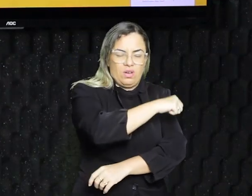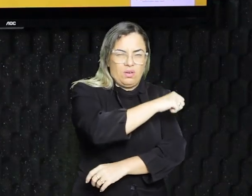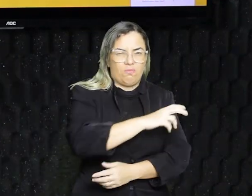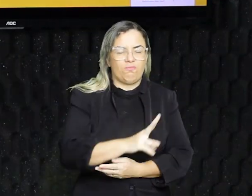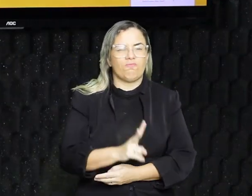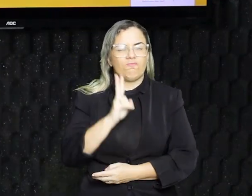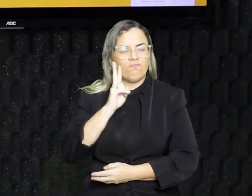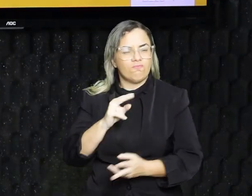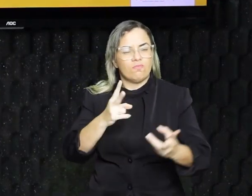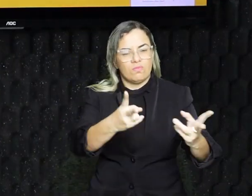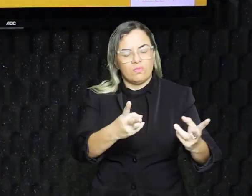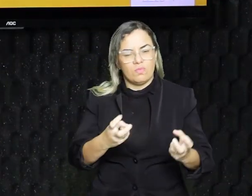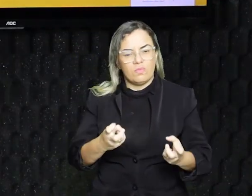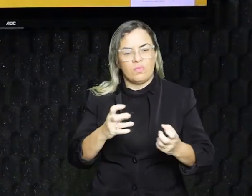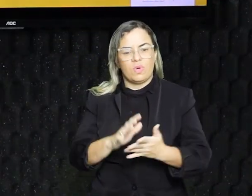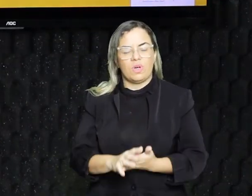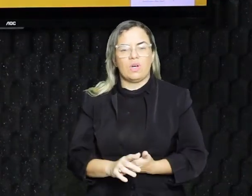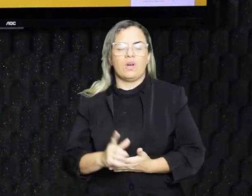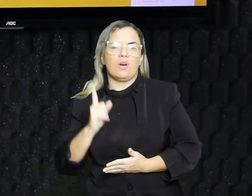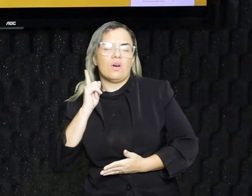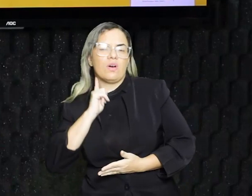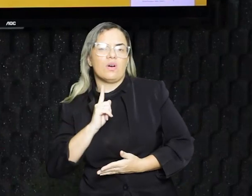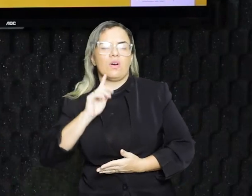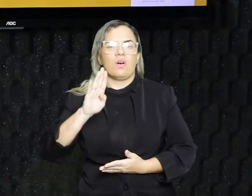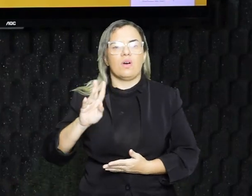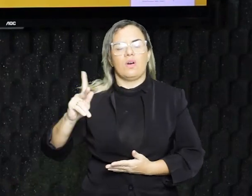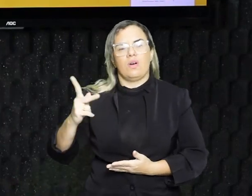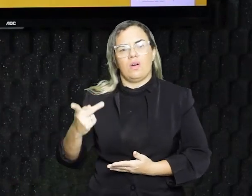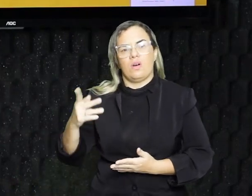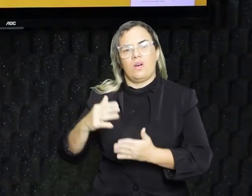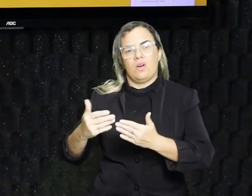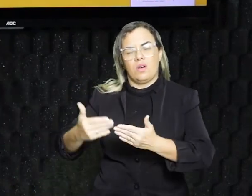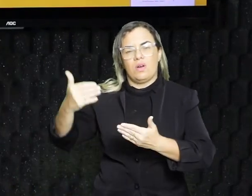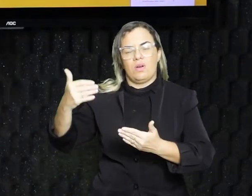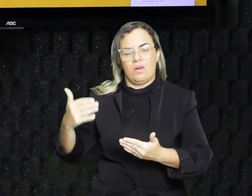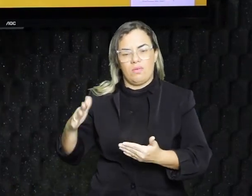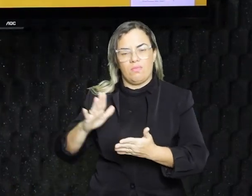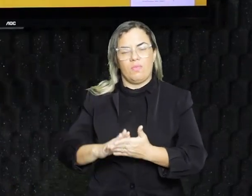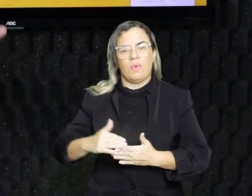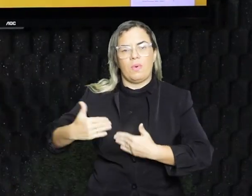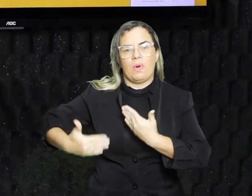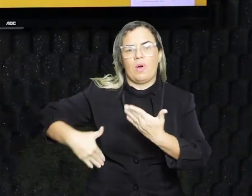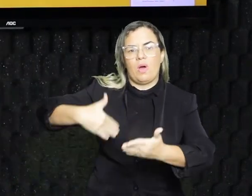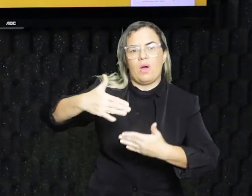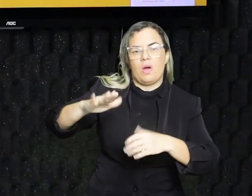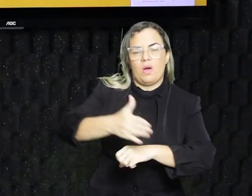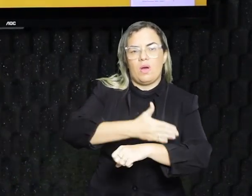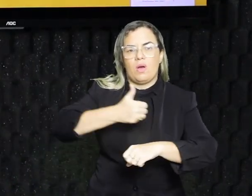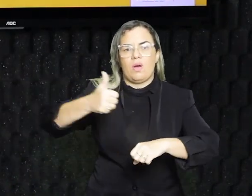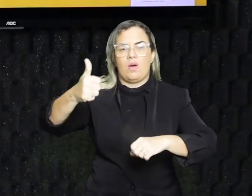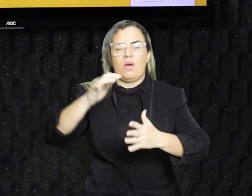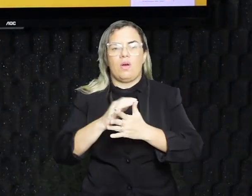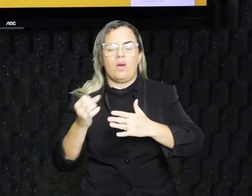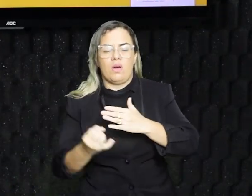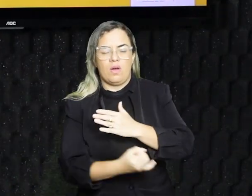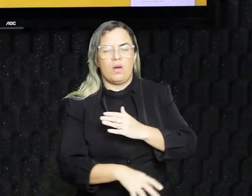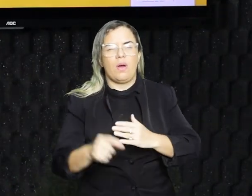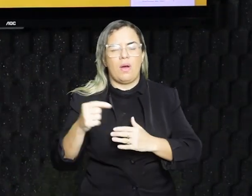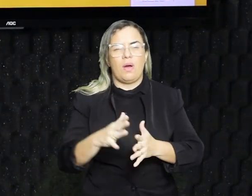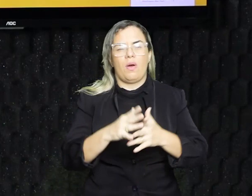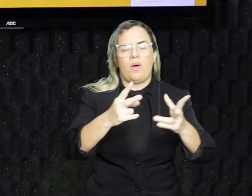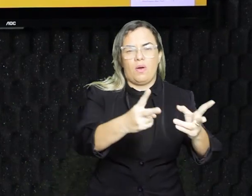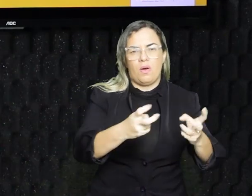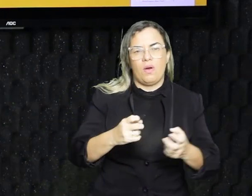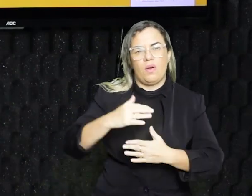por exemplo, Belo Horizonte. Por mais que essas cidades já tenham passado por melhorias de infraestrutura, mas a gente percebe ainda um